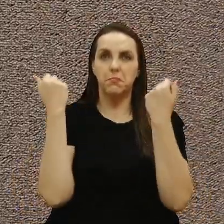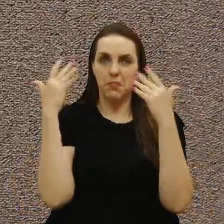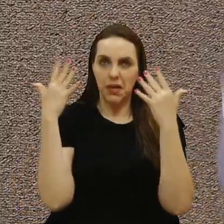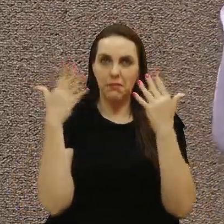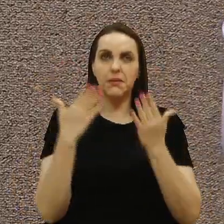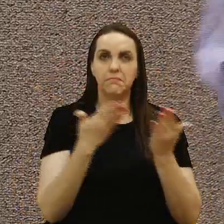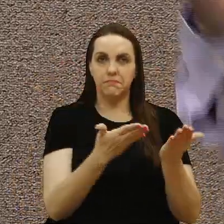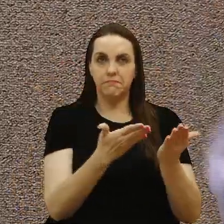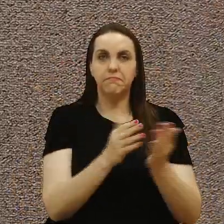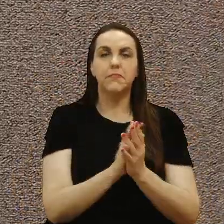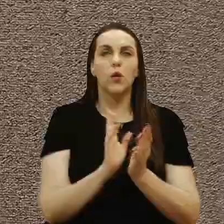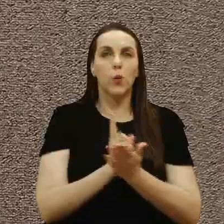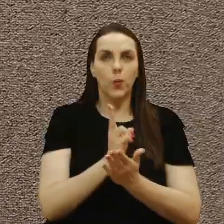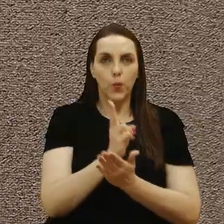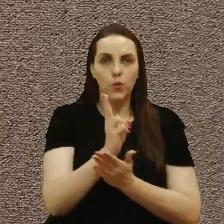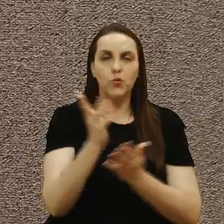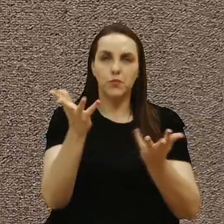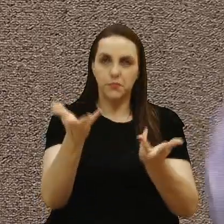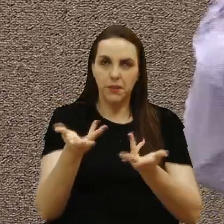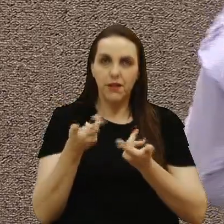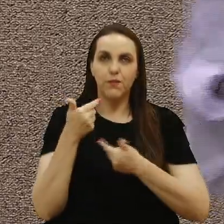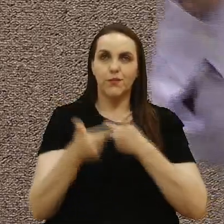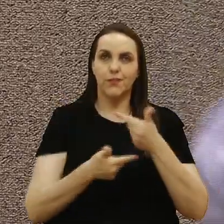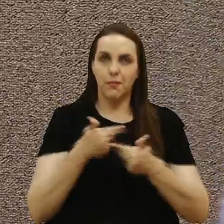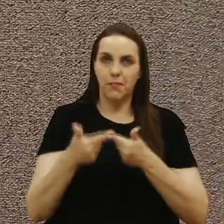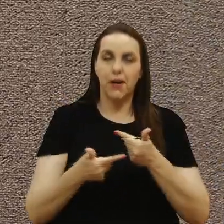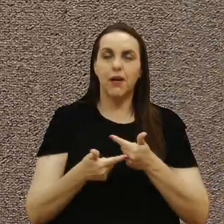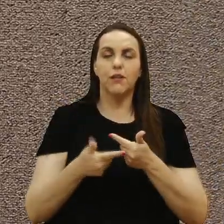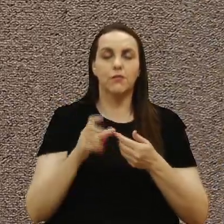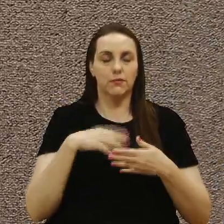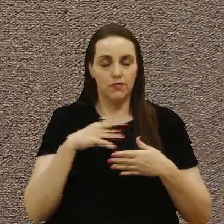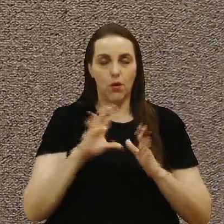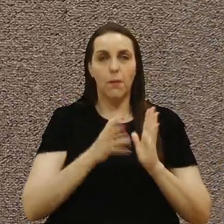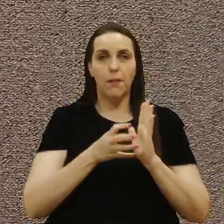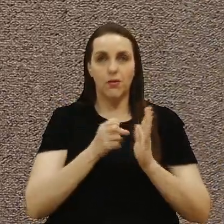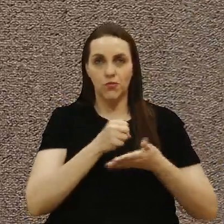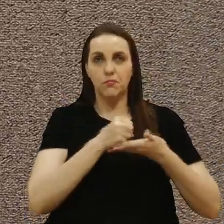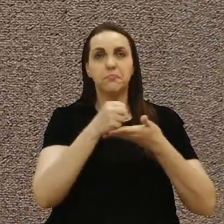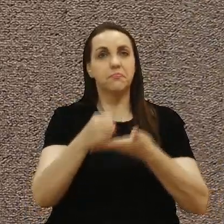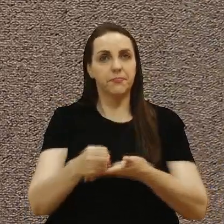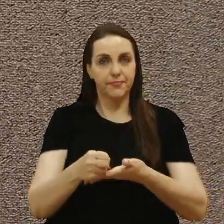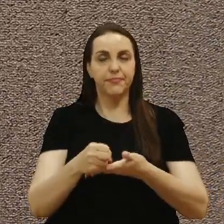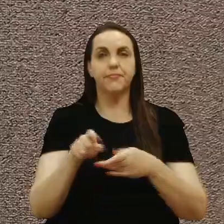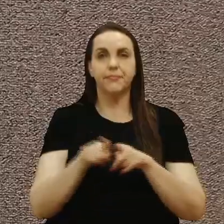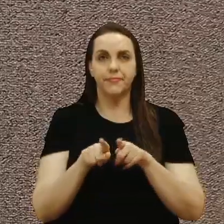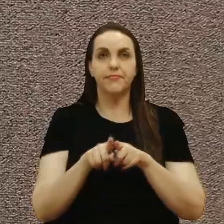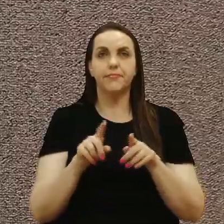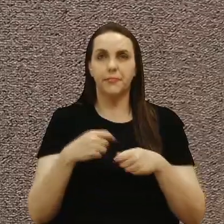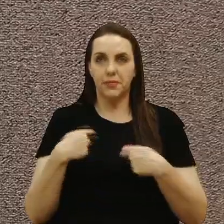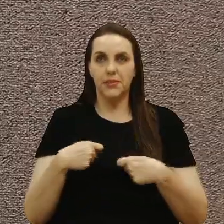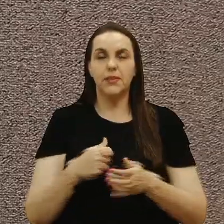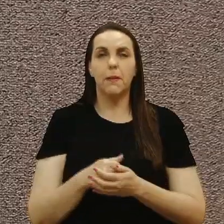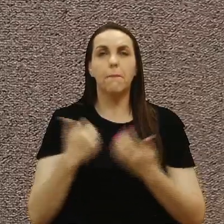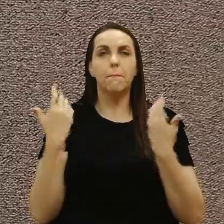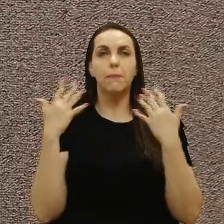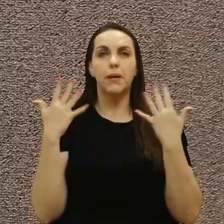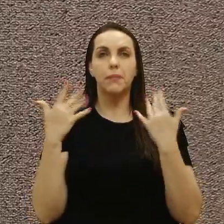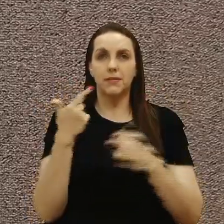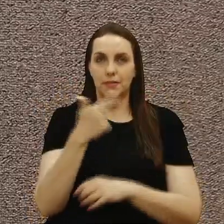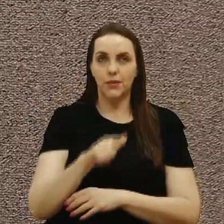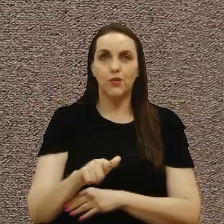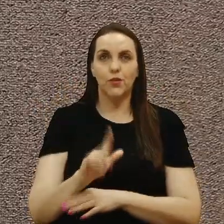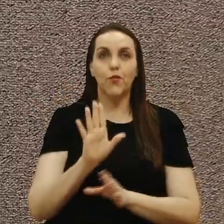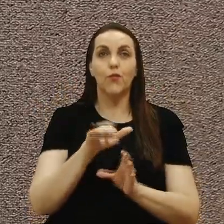ela, que continue esse excelente trabalho, que conte com a nossa bancada no que precisar. Parabéns mais uma vez. E